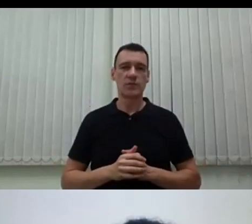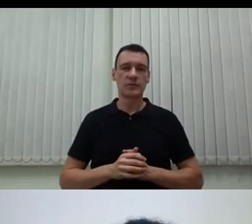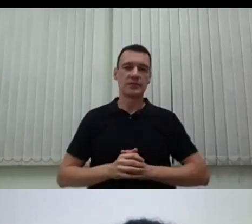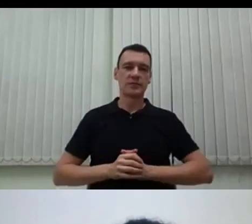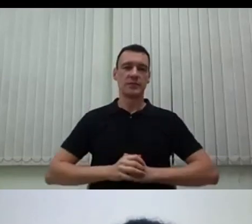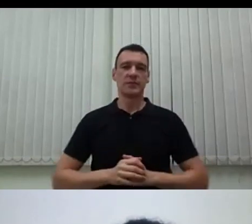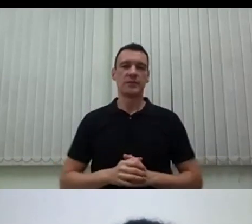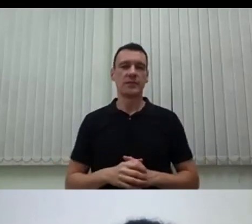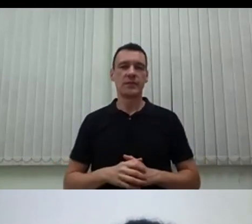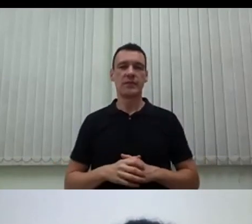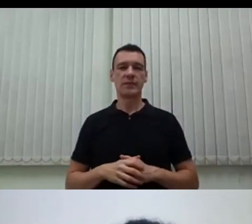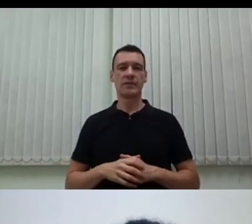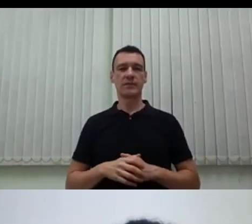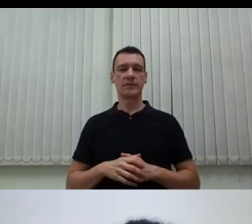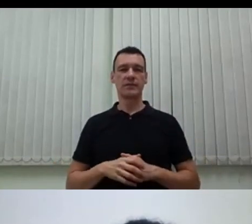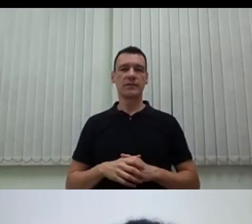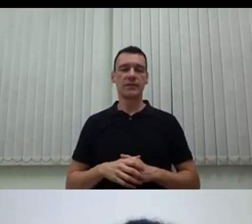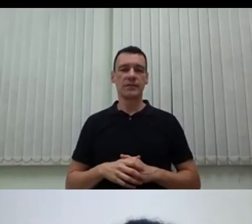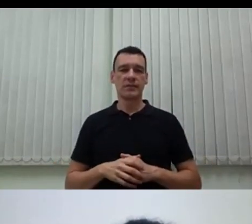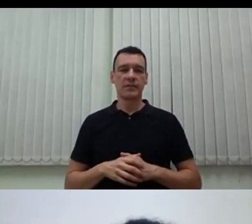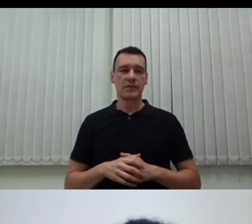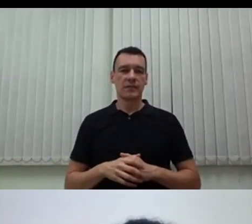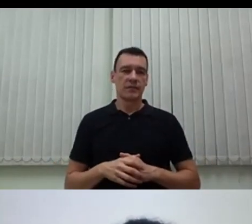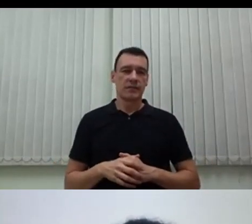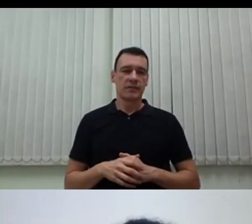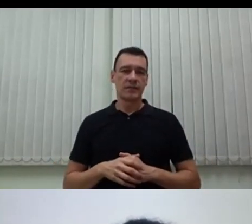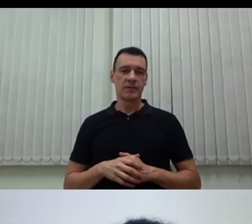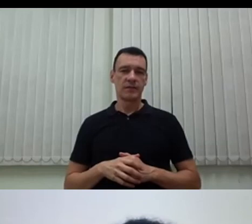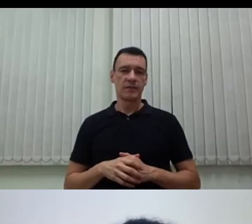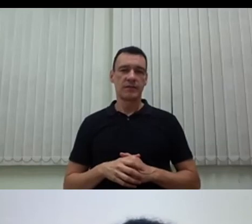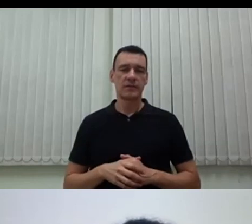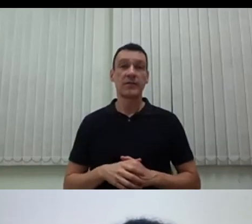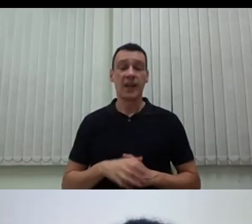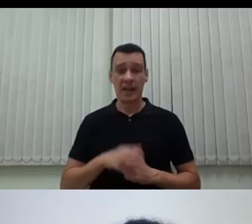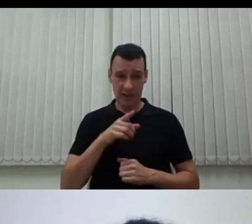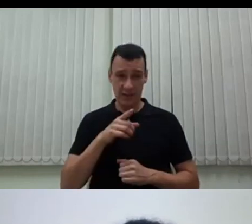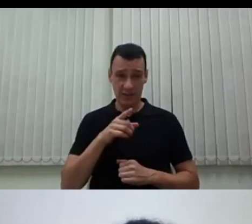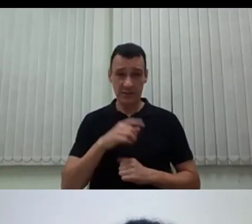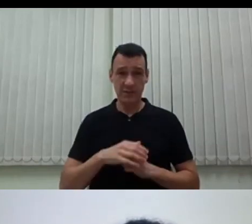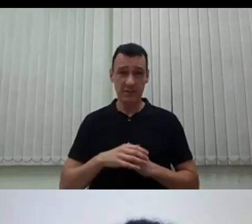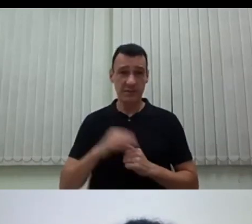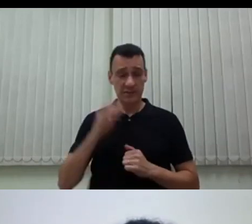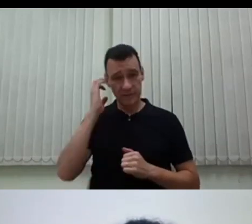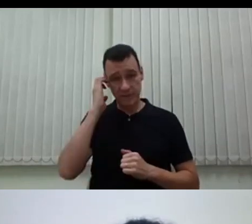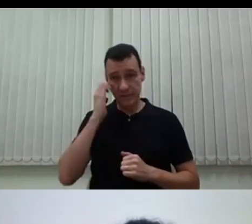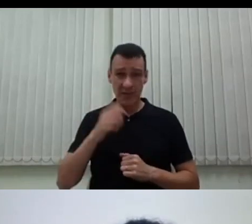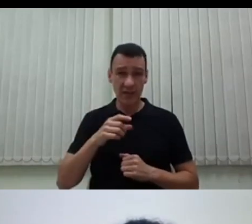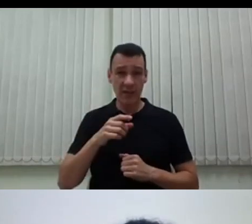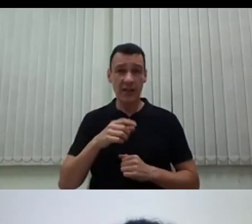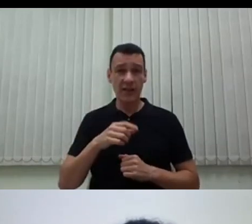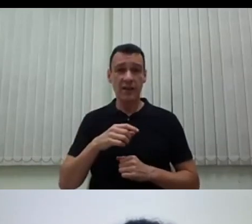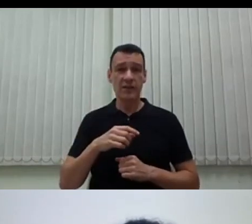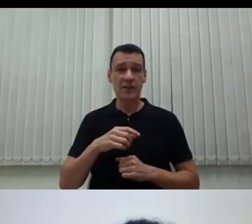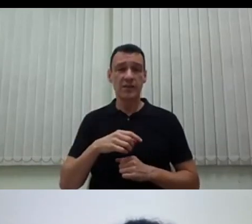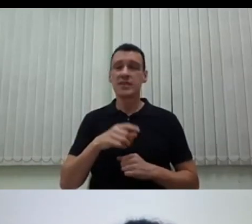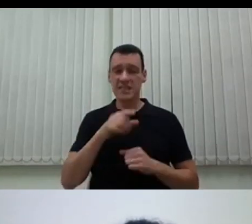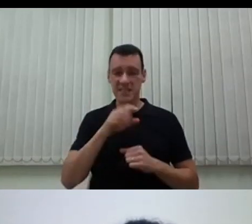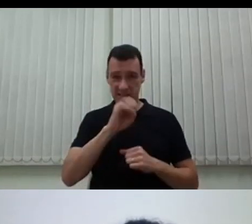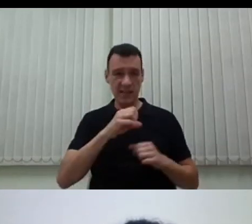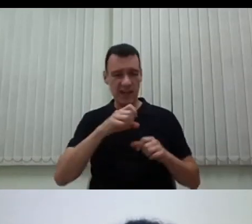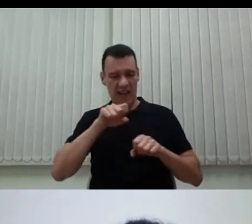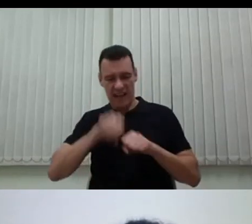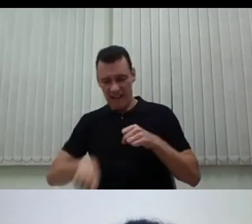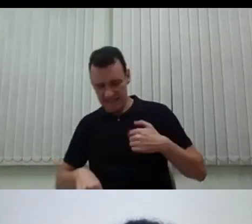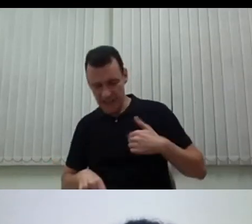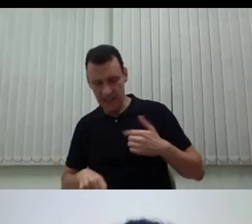precisa vivenciar o racismo, Charlene? Você acha que Olha, precisa ser violentado para... Gente, é complicado,